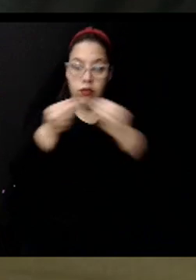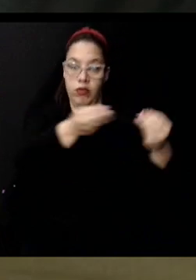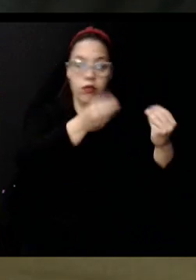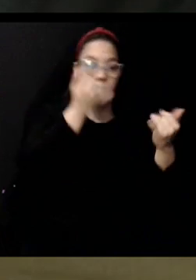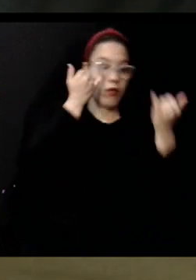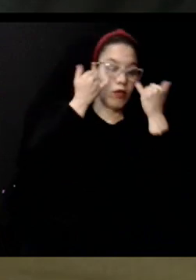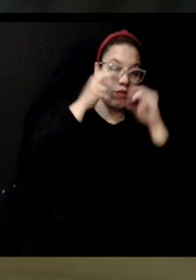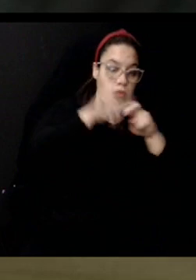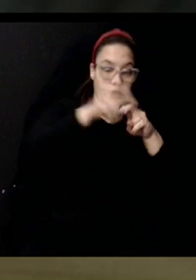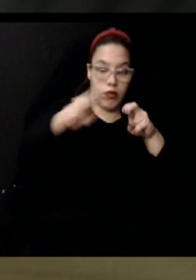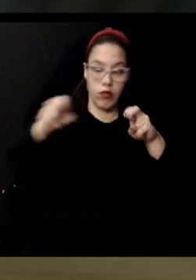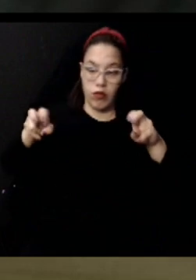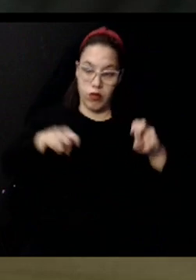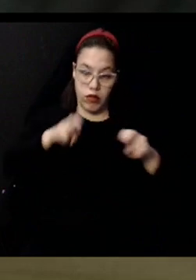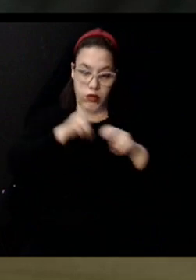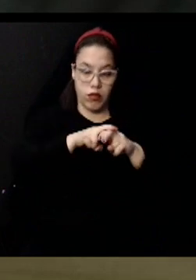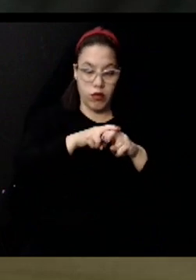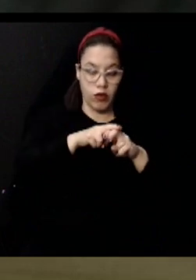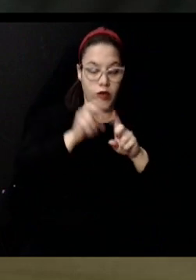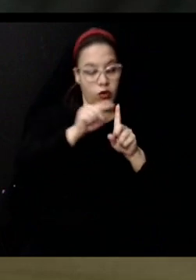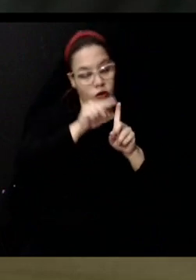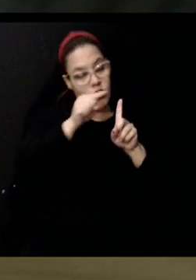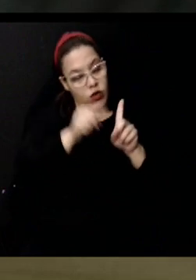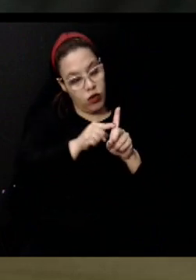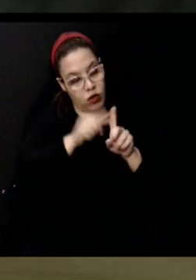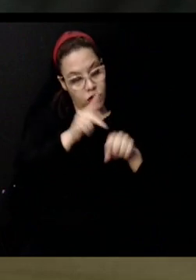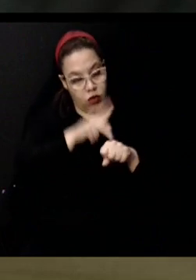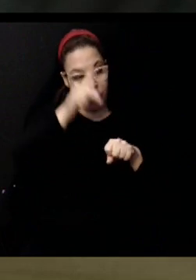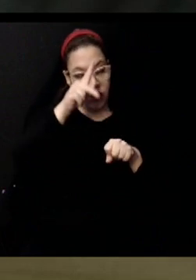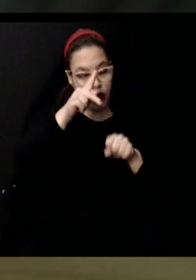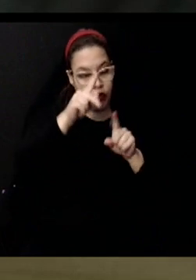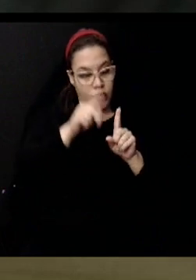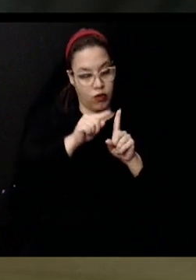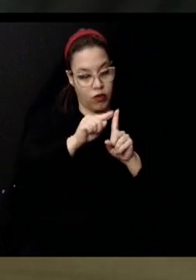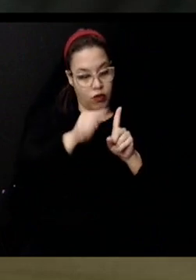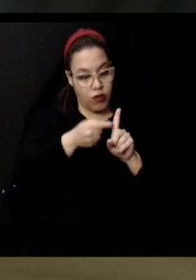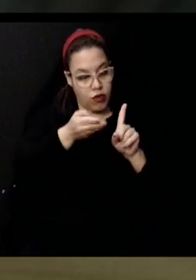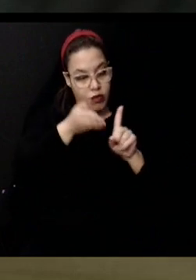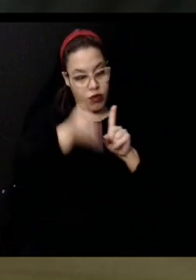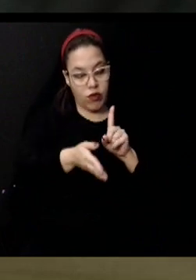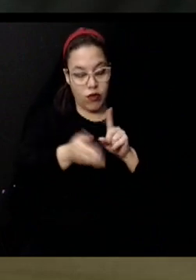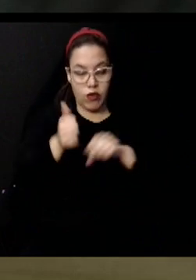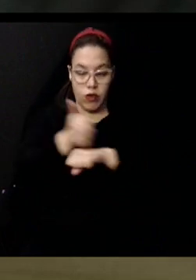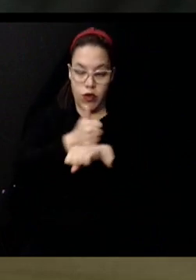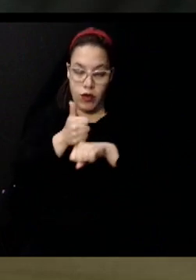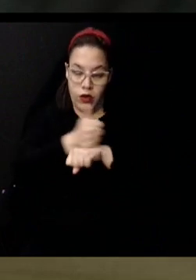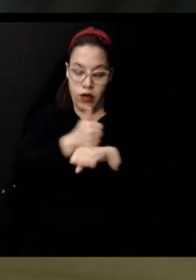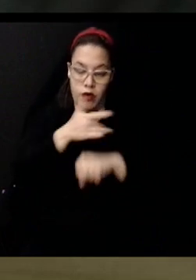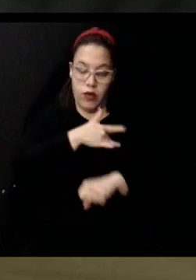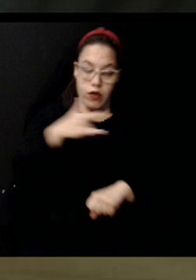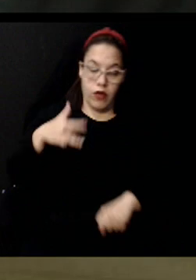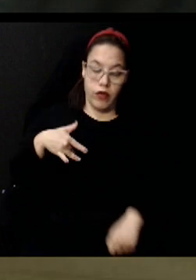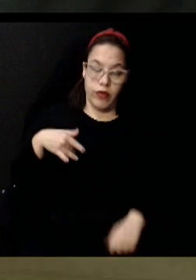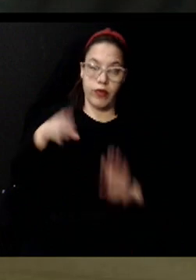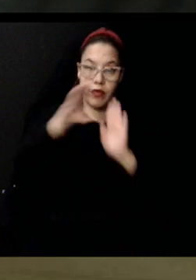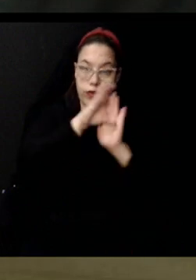conversas com gestantes, puérperas e orientações com profissionais da saúde. Então, a programação